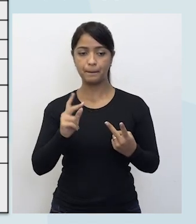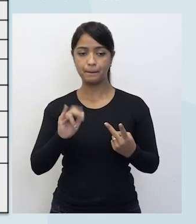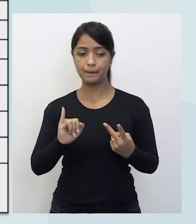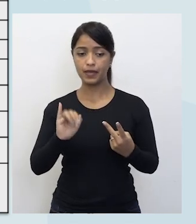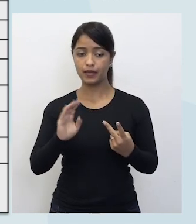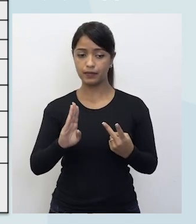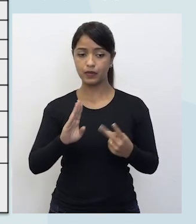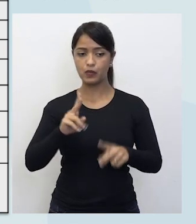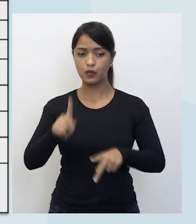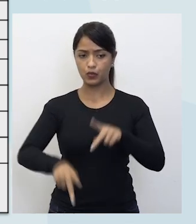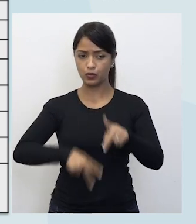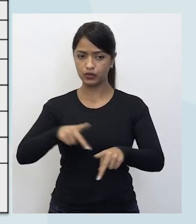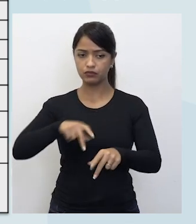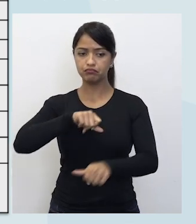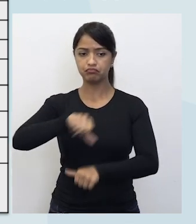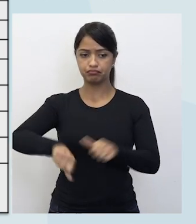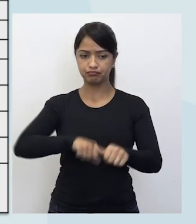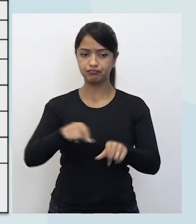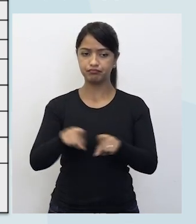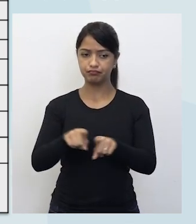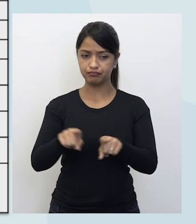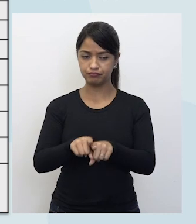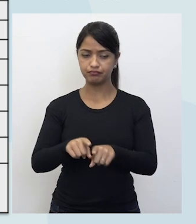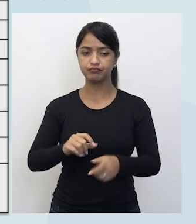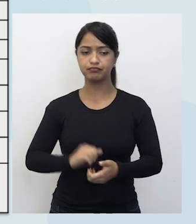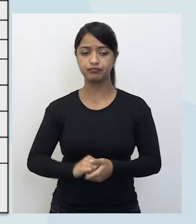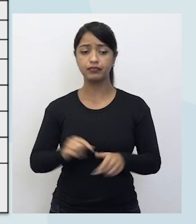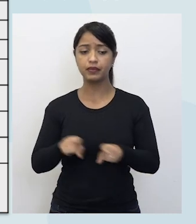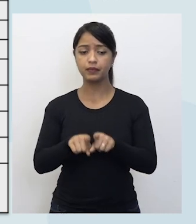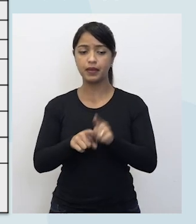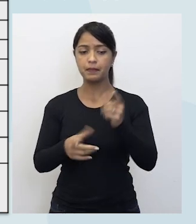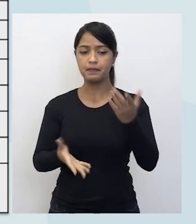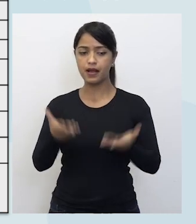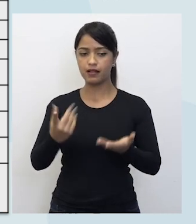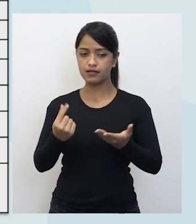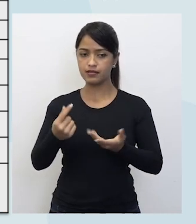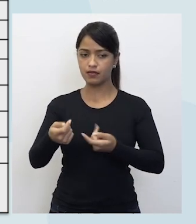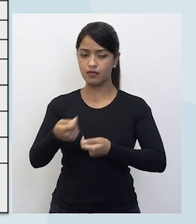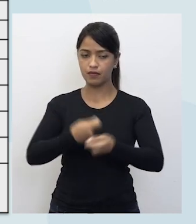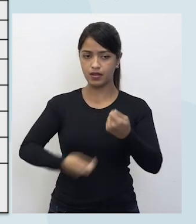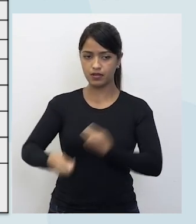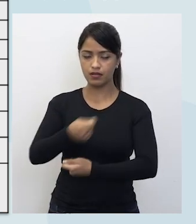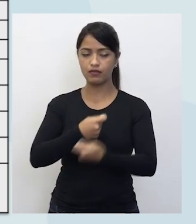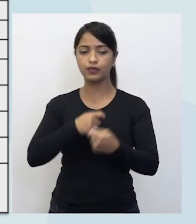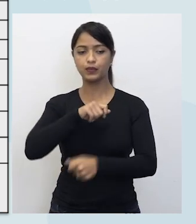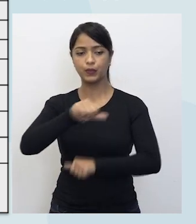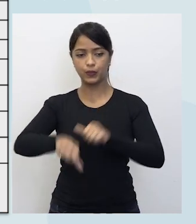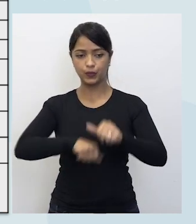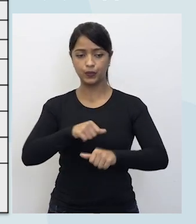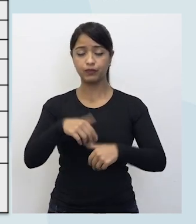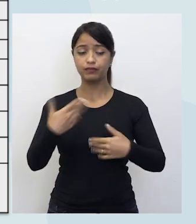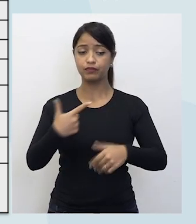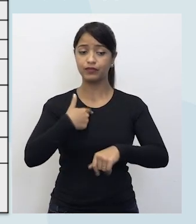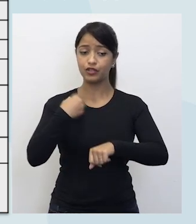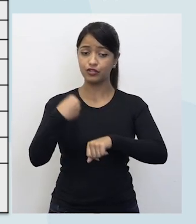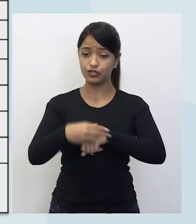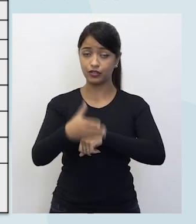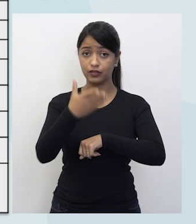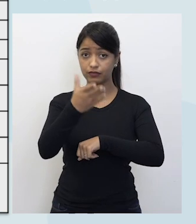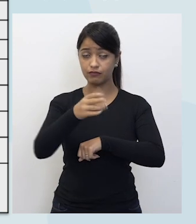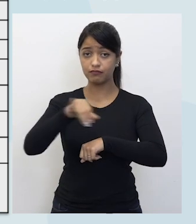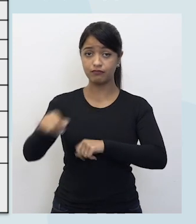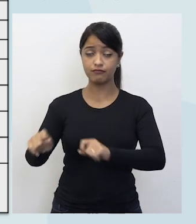a população, então a balança comercial, a gente tem várias análises aí, eu até deixo a dica para que o aluno